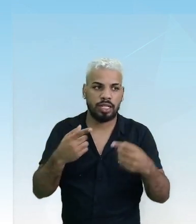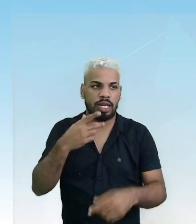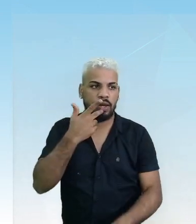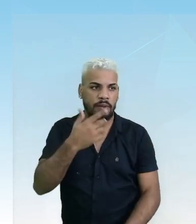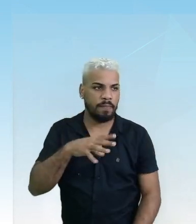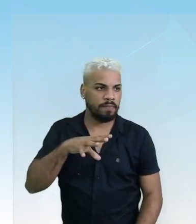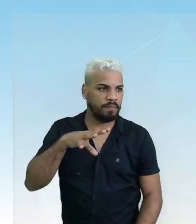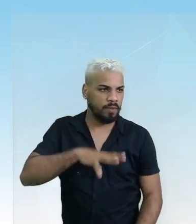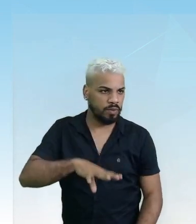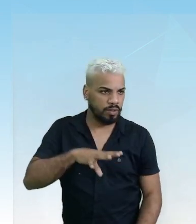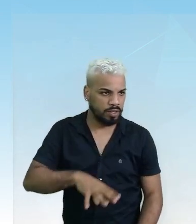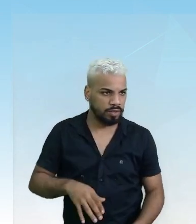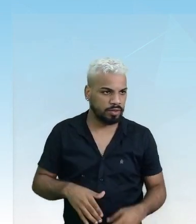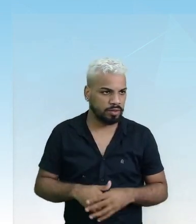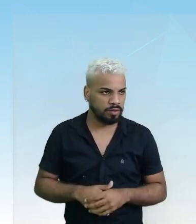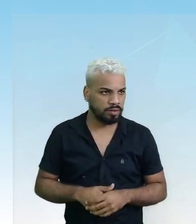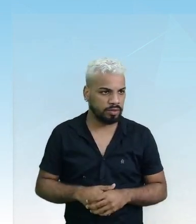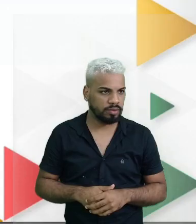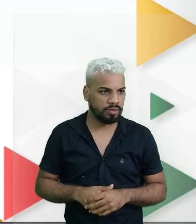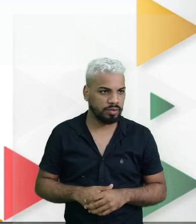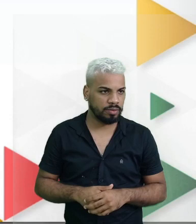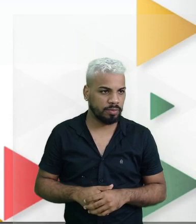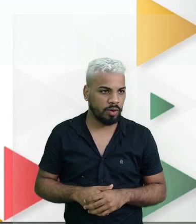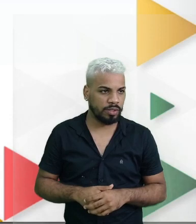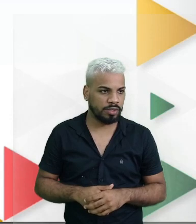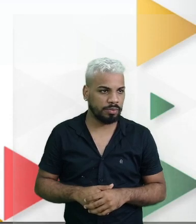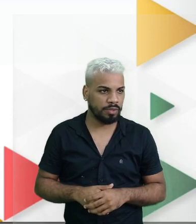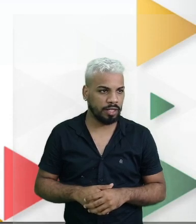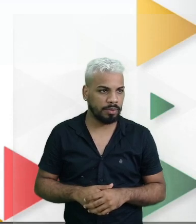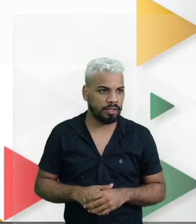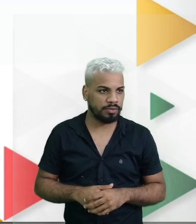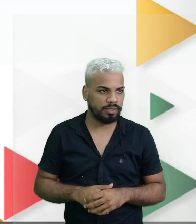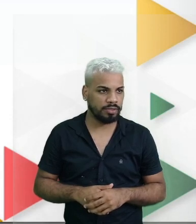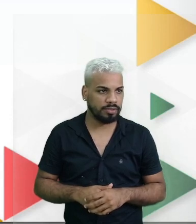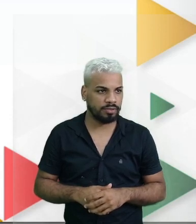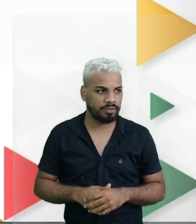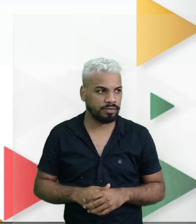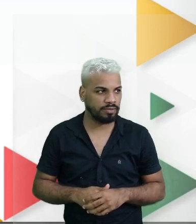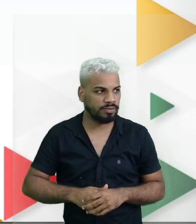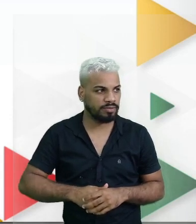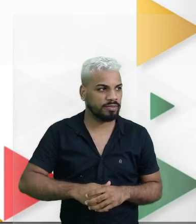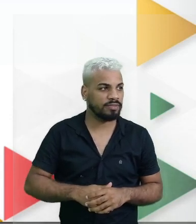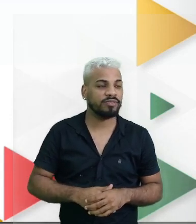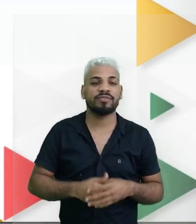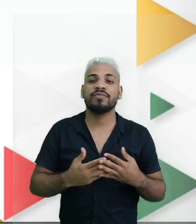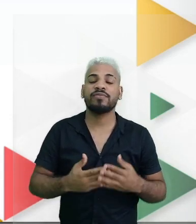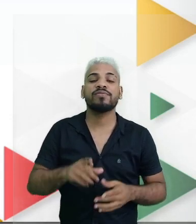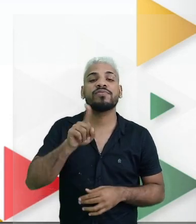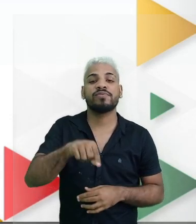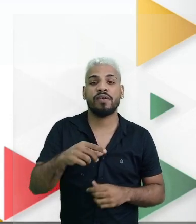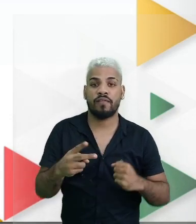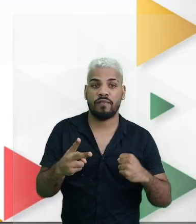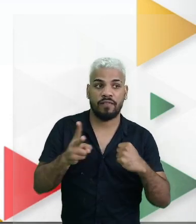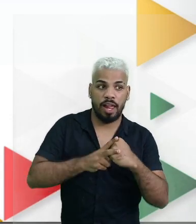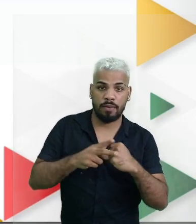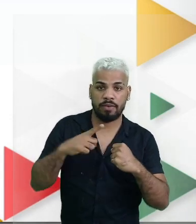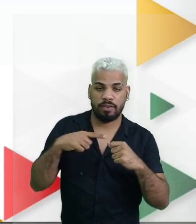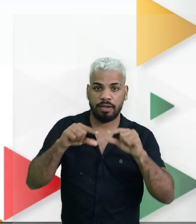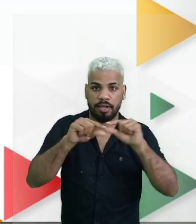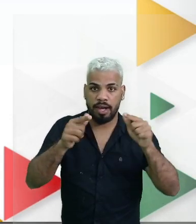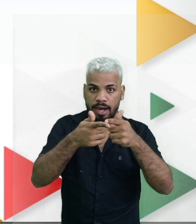língua portuguesa. Vejam só aqui, no caso, olha uma definição. O verbo é a